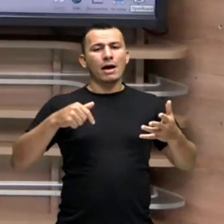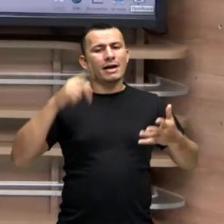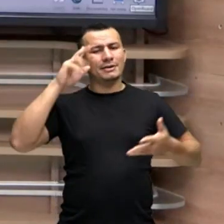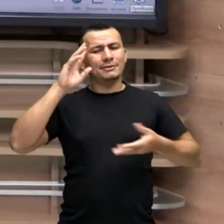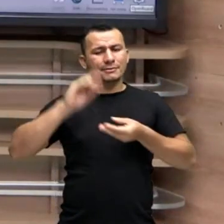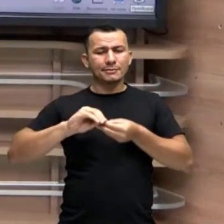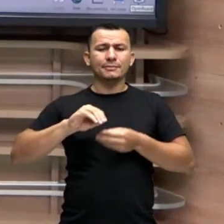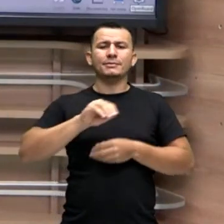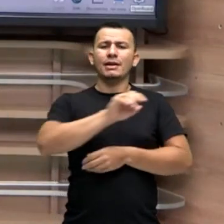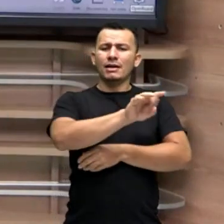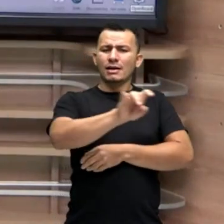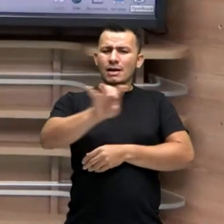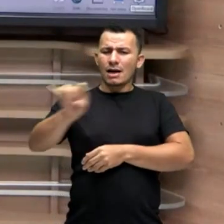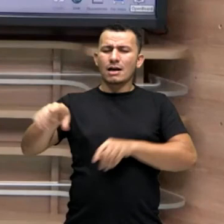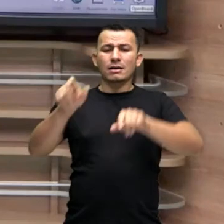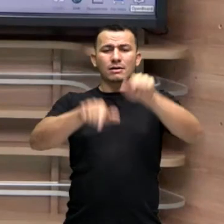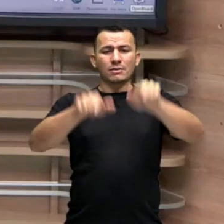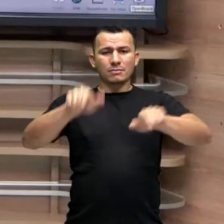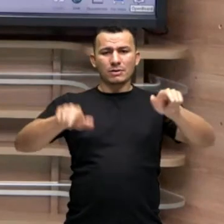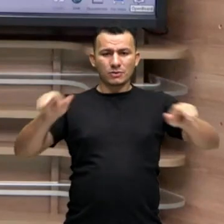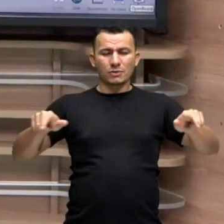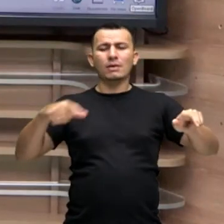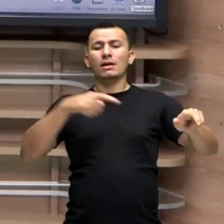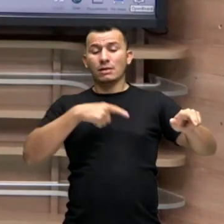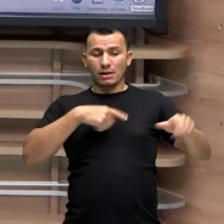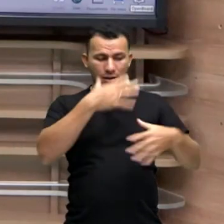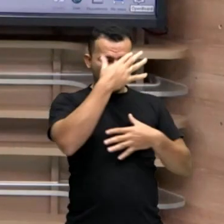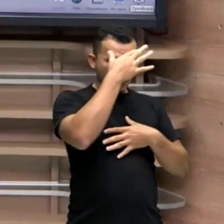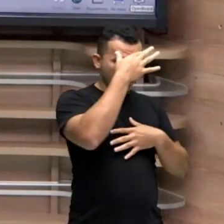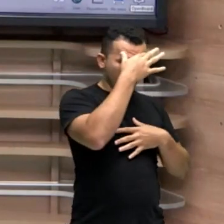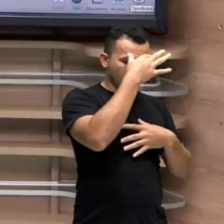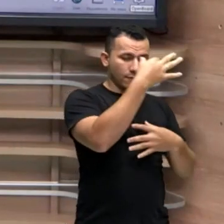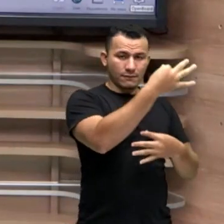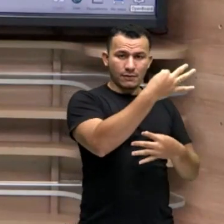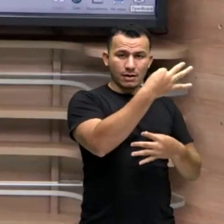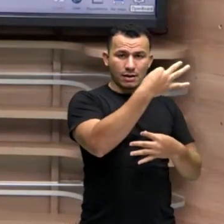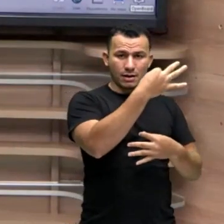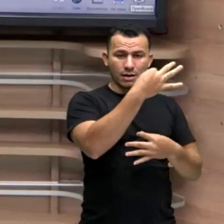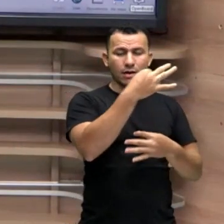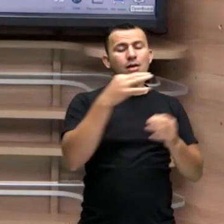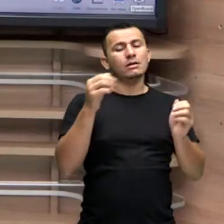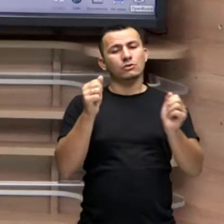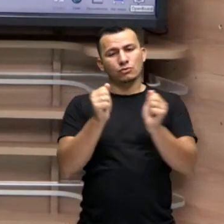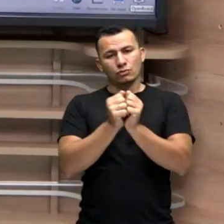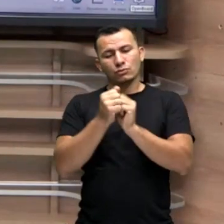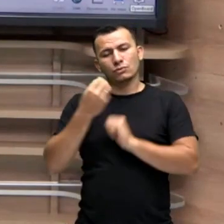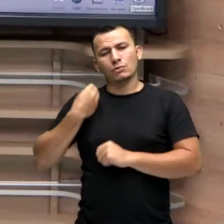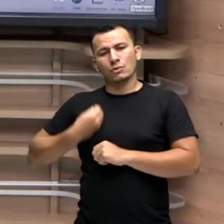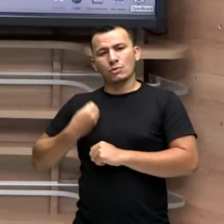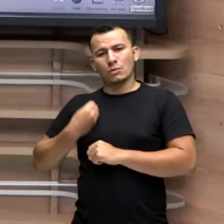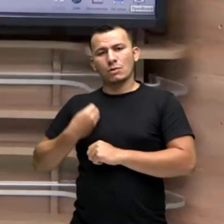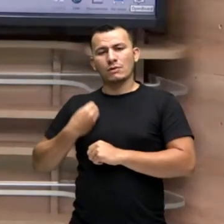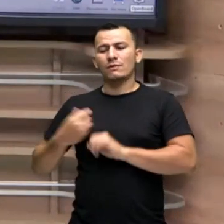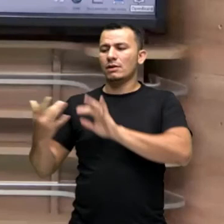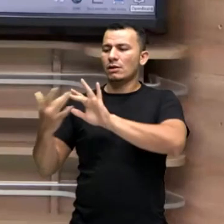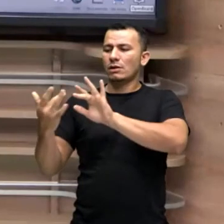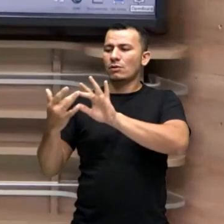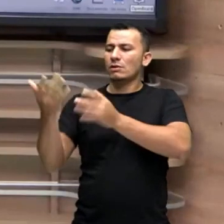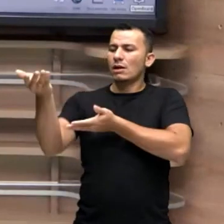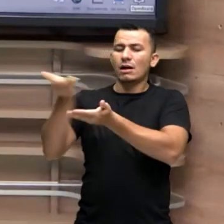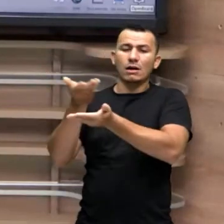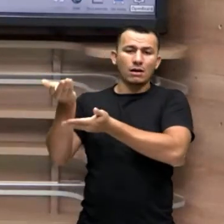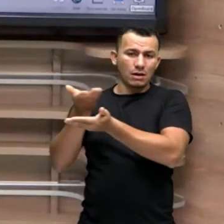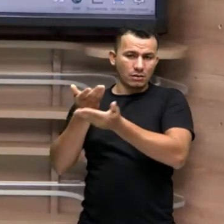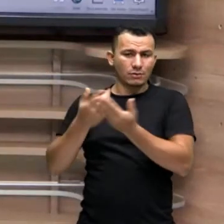de nós conectamos nossa nossa fé com as vidas que temos contato um com o